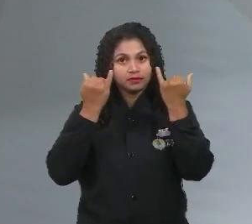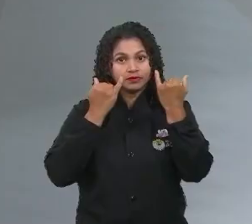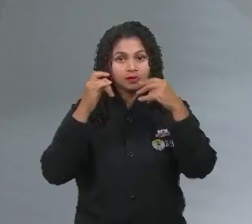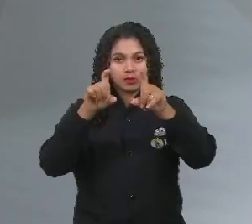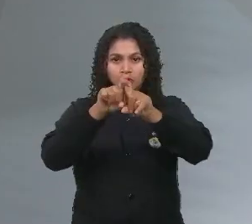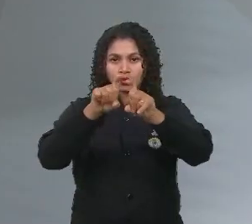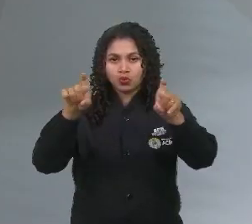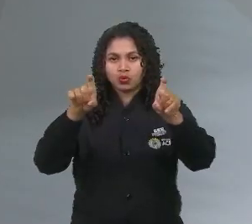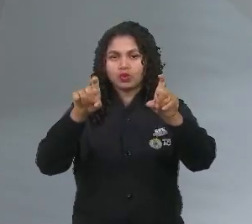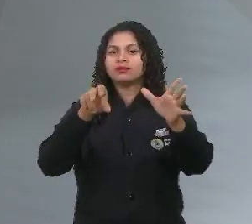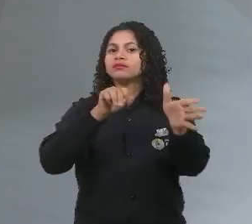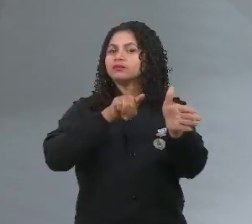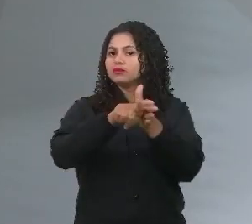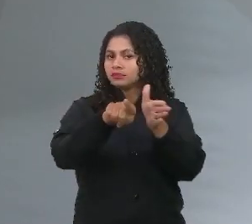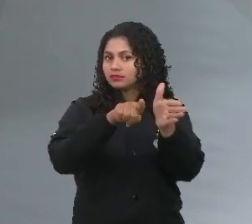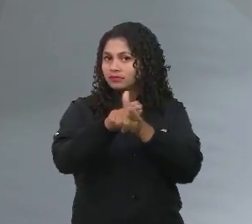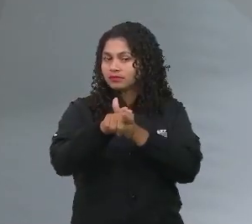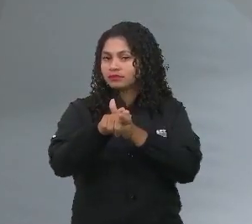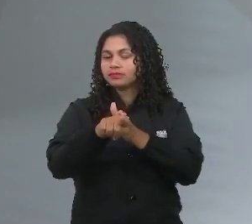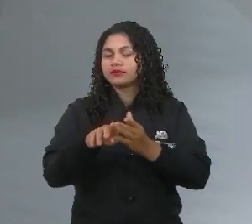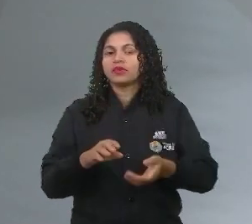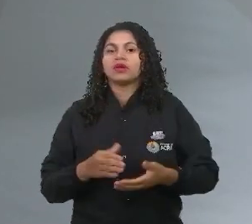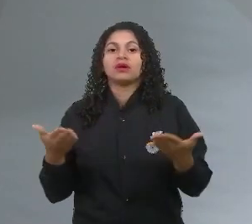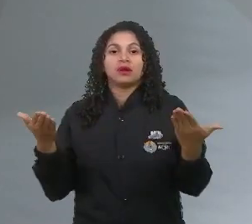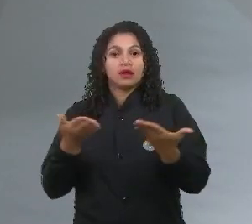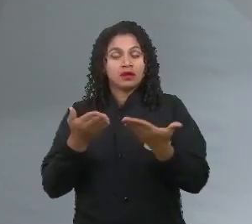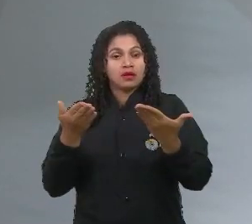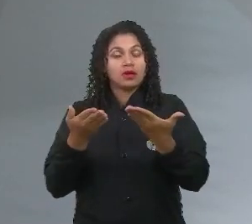questão. Vamos agora para o comando e as